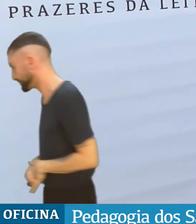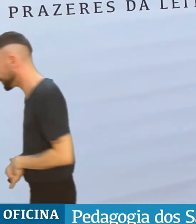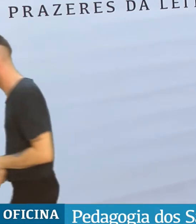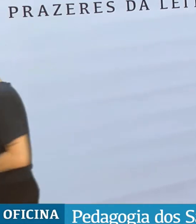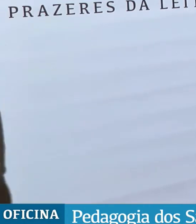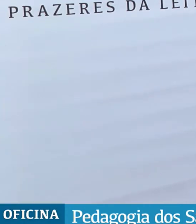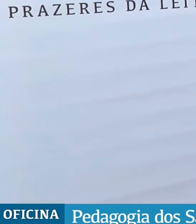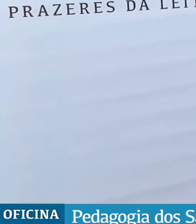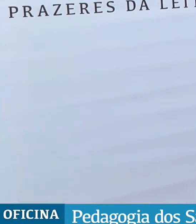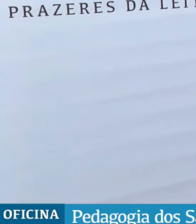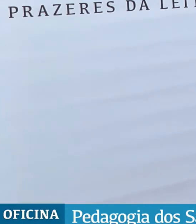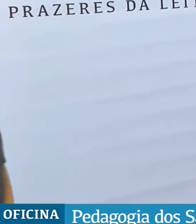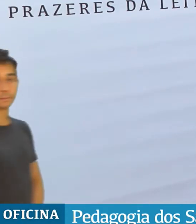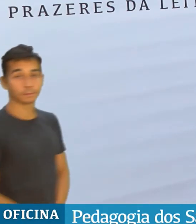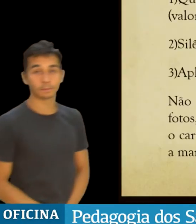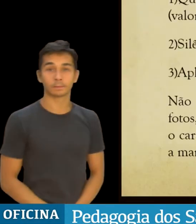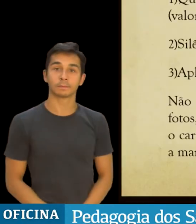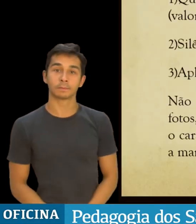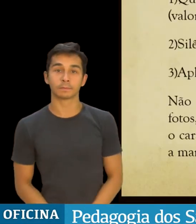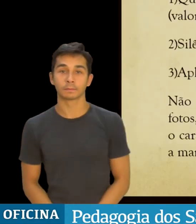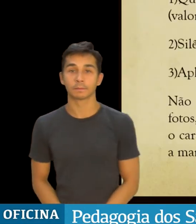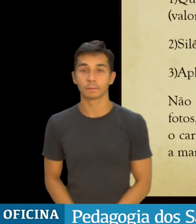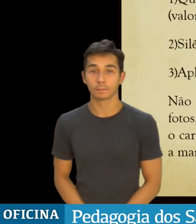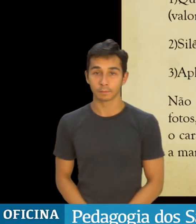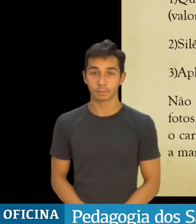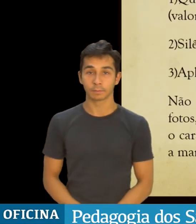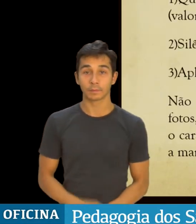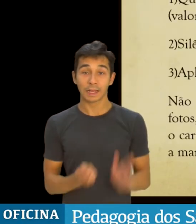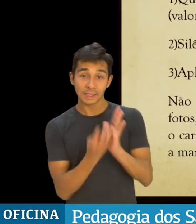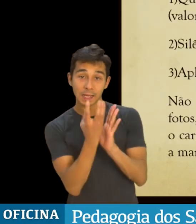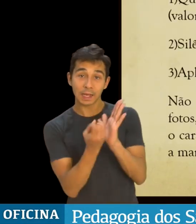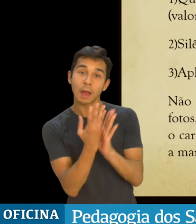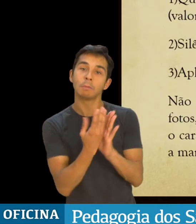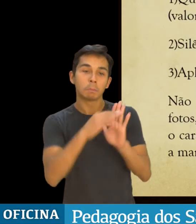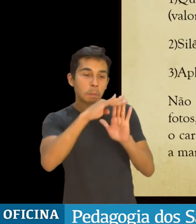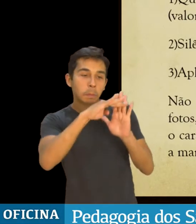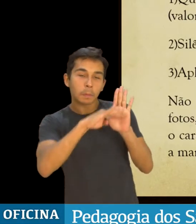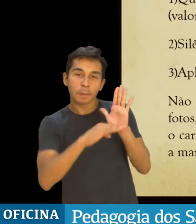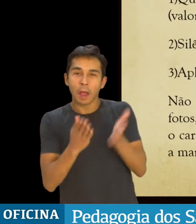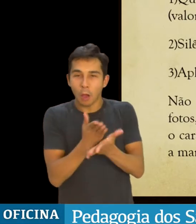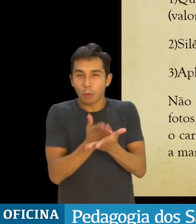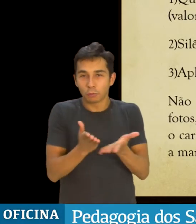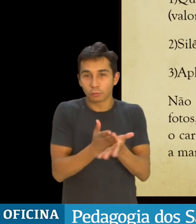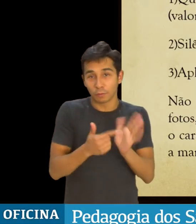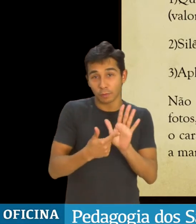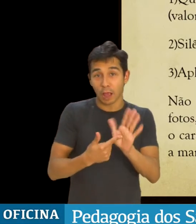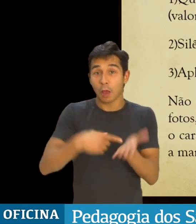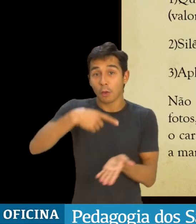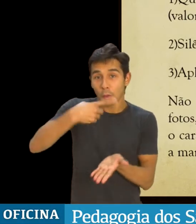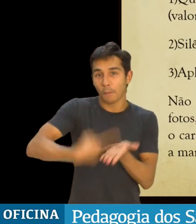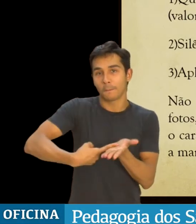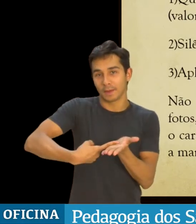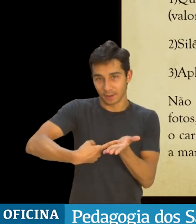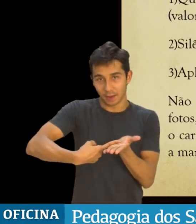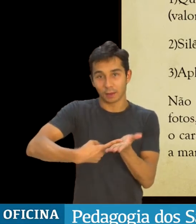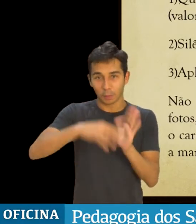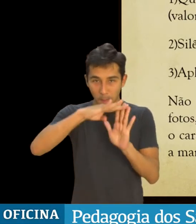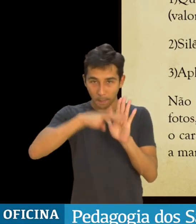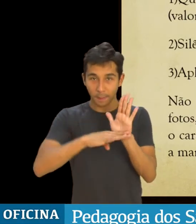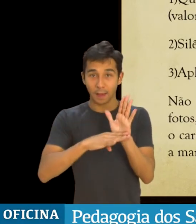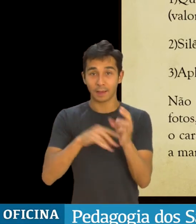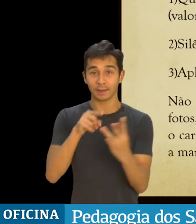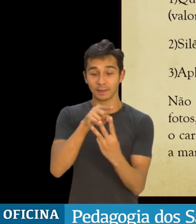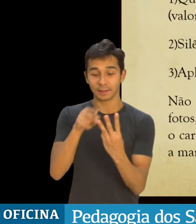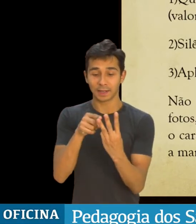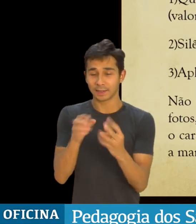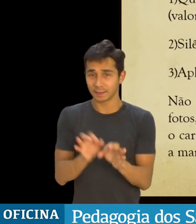Aqui tem alguns dos combinados que a gente orienta a fazer. Normalmente eu brinco que são 3 combinados bem básicos e